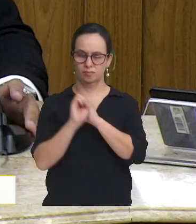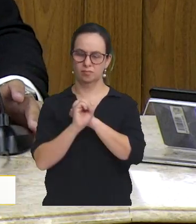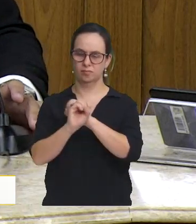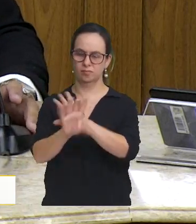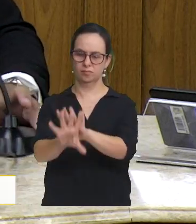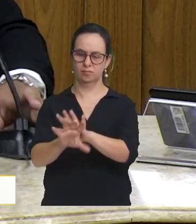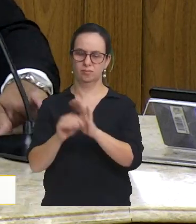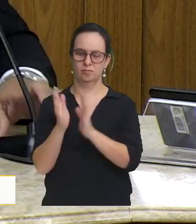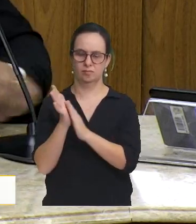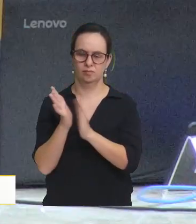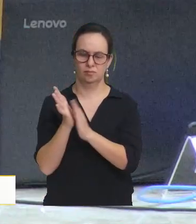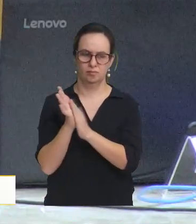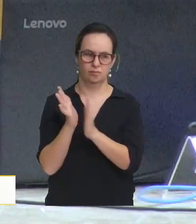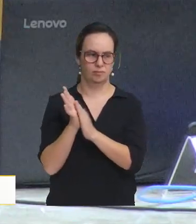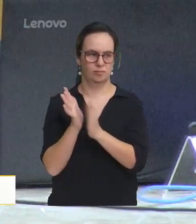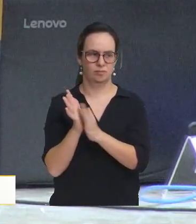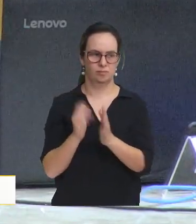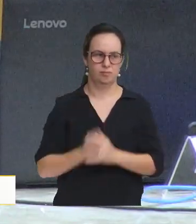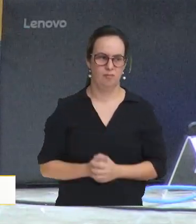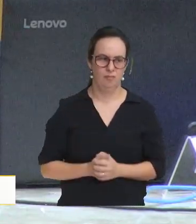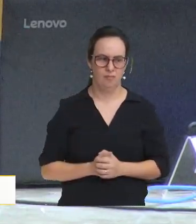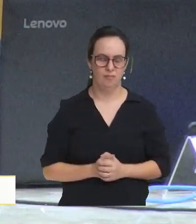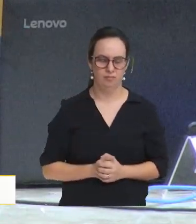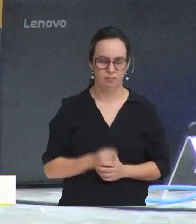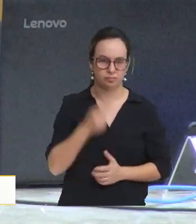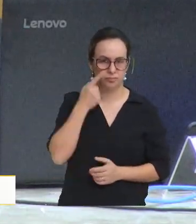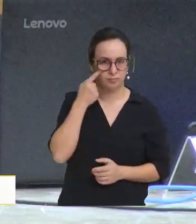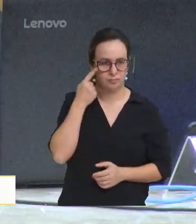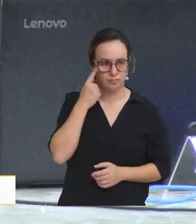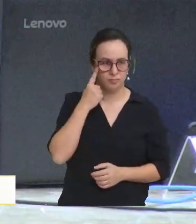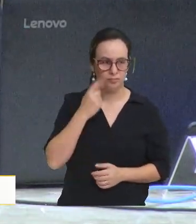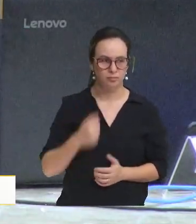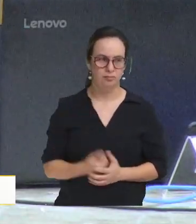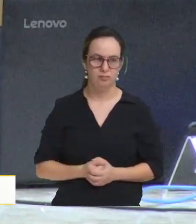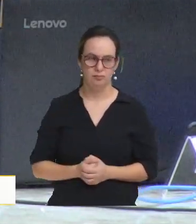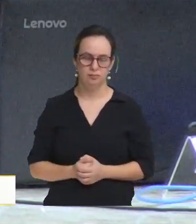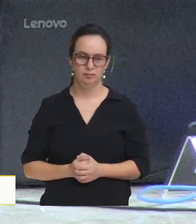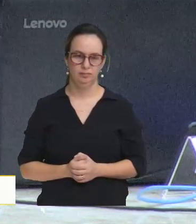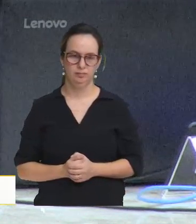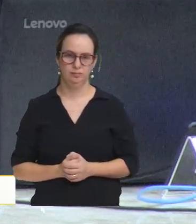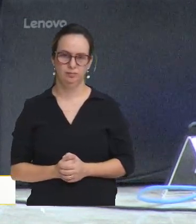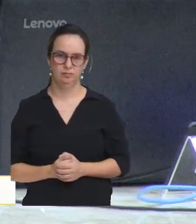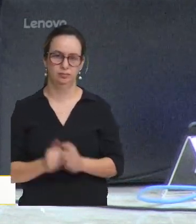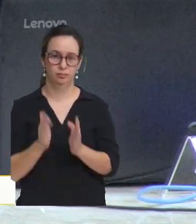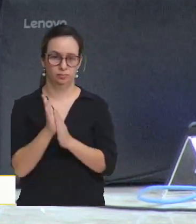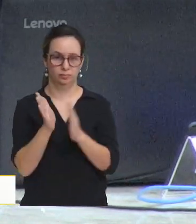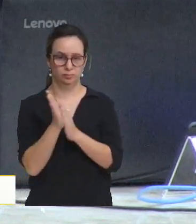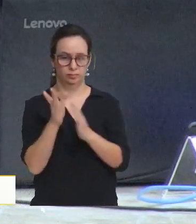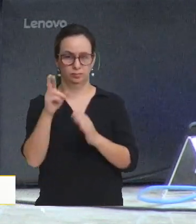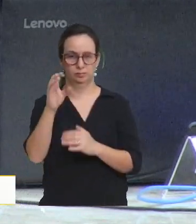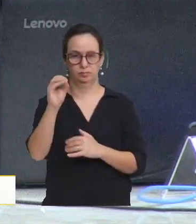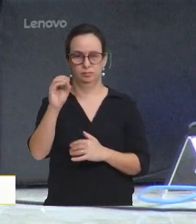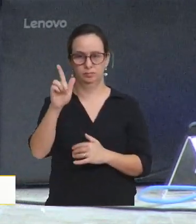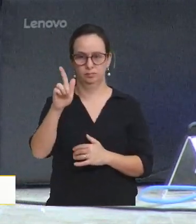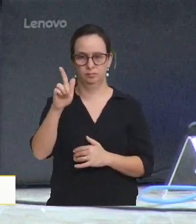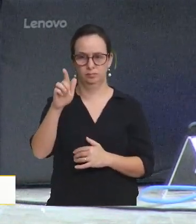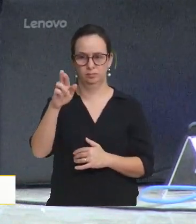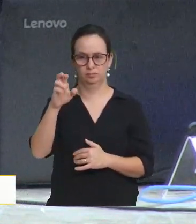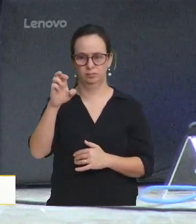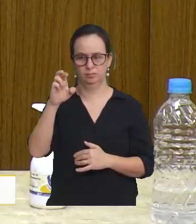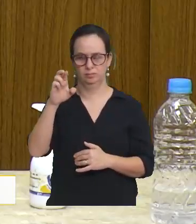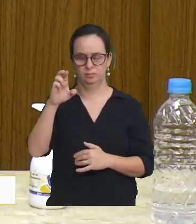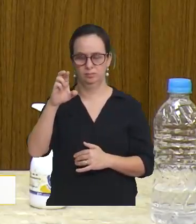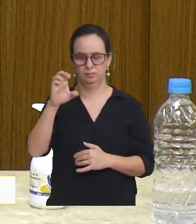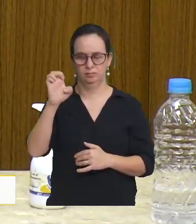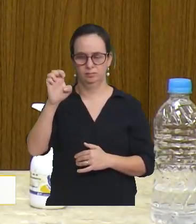Com a palavra o vereador Vinícius Simili. Obrigado, presidente. Eu gostaria de parabenizar o vereador Rogério pela propositura, agradecer a